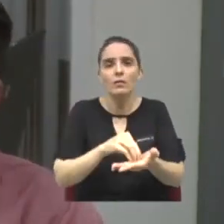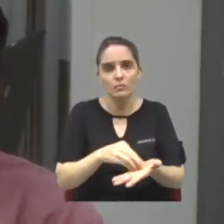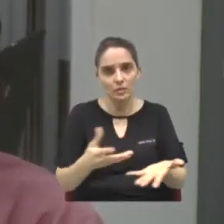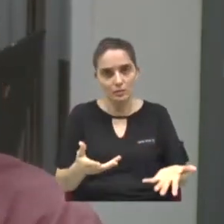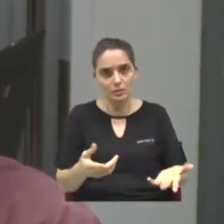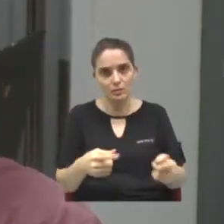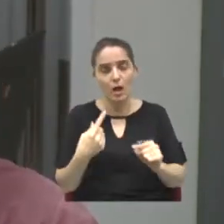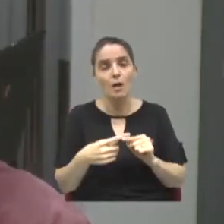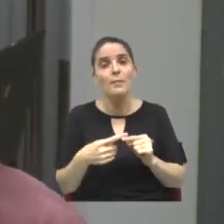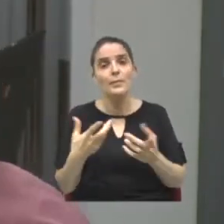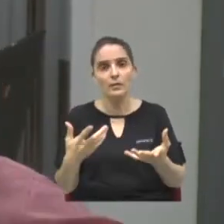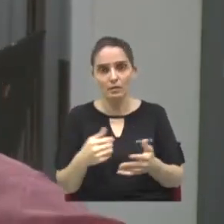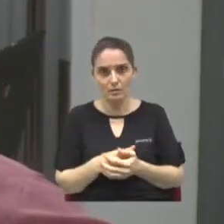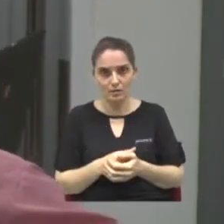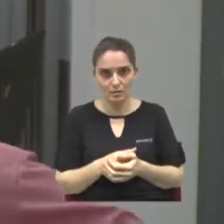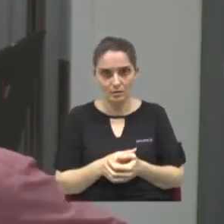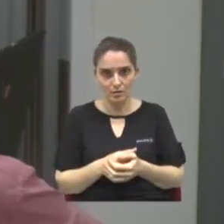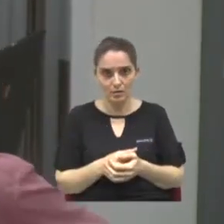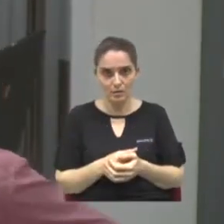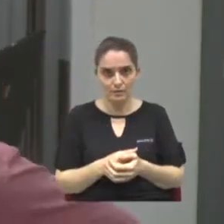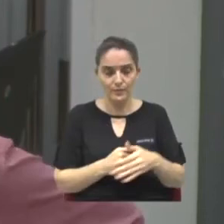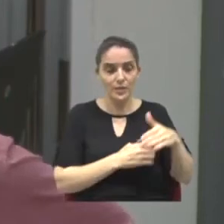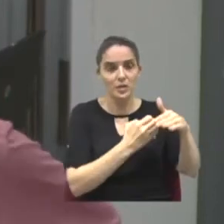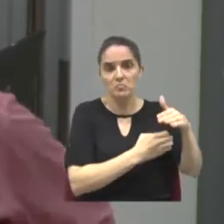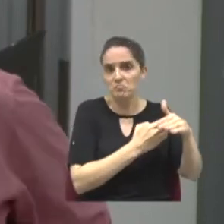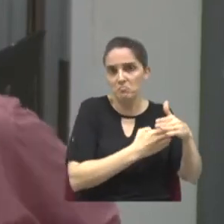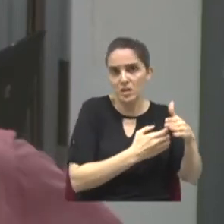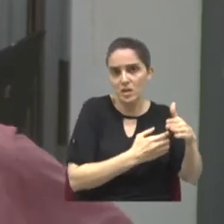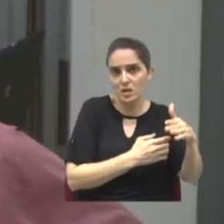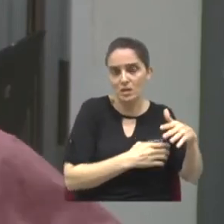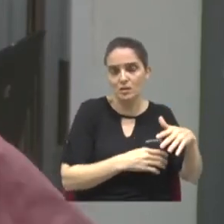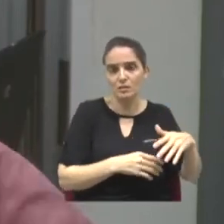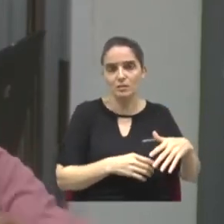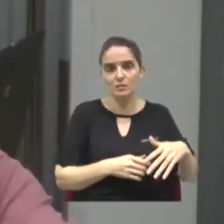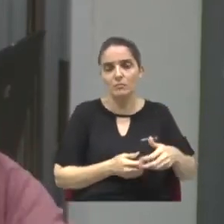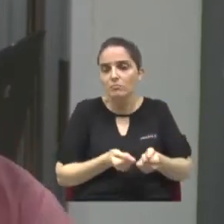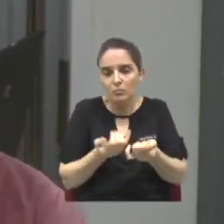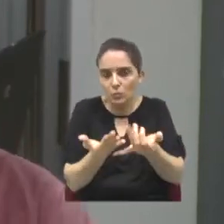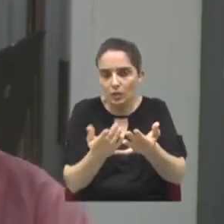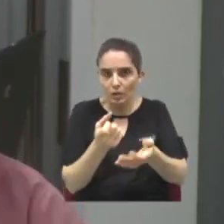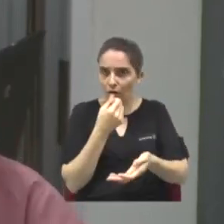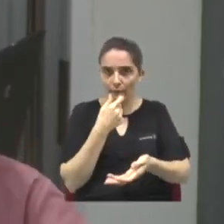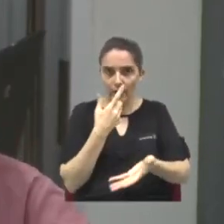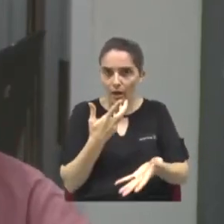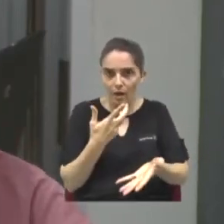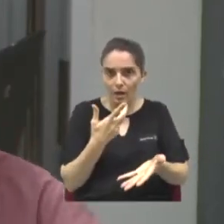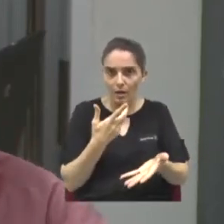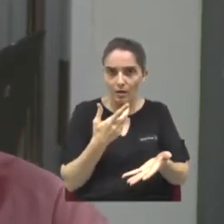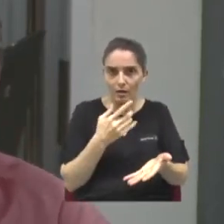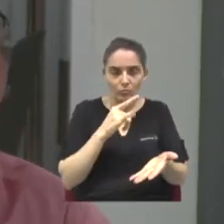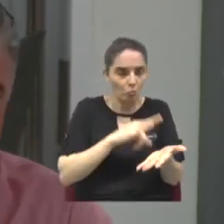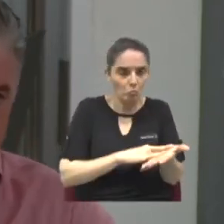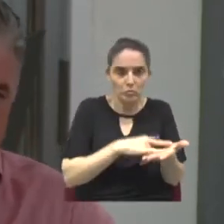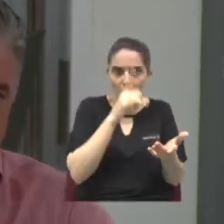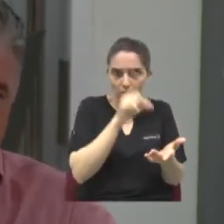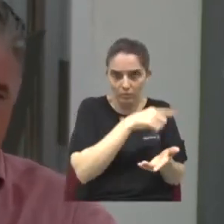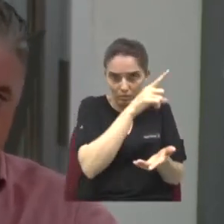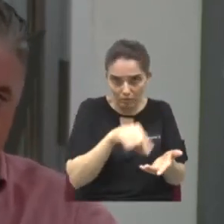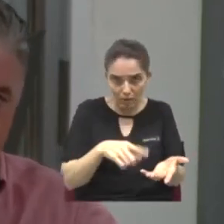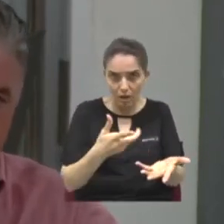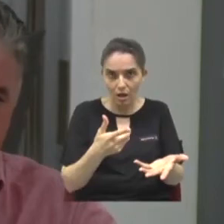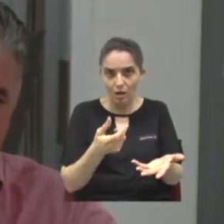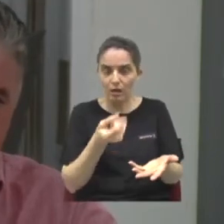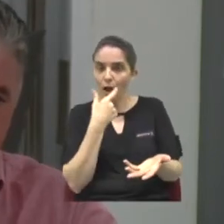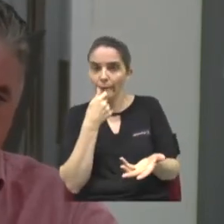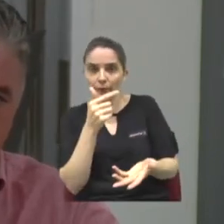está faltando? A licitação não deu certo, o laboratório não forneceu, a licitação foi cancelada, não tem o medicamento.